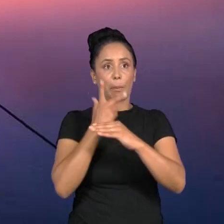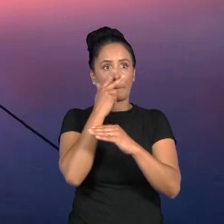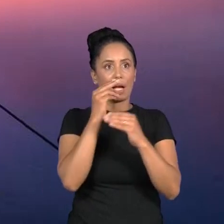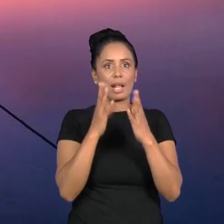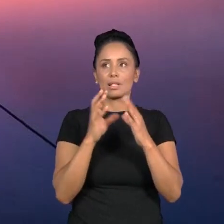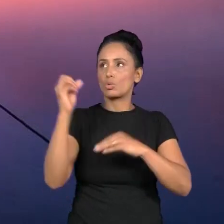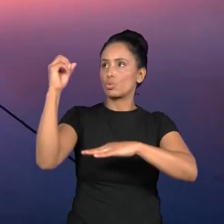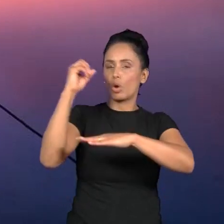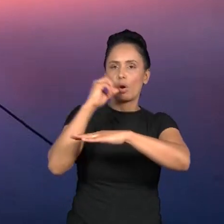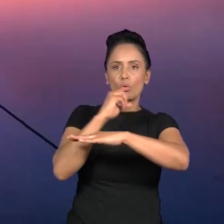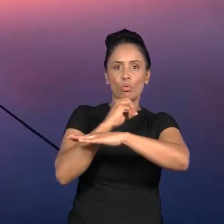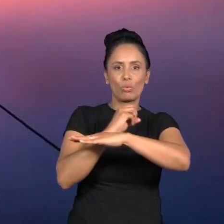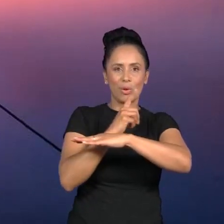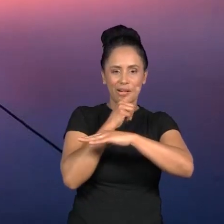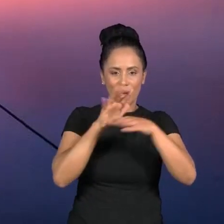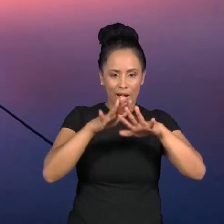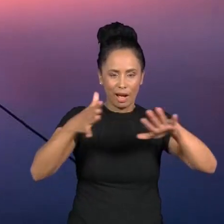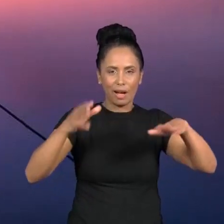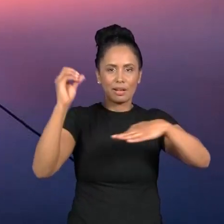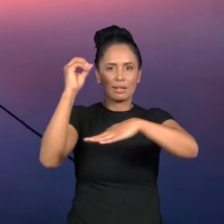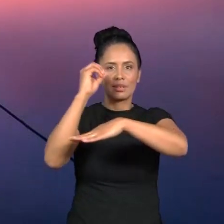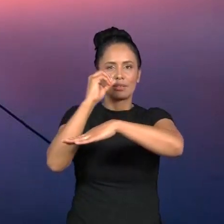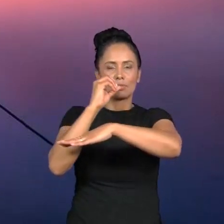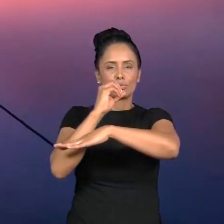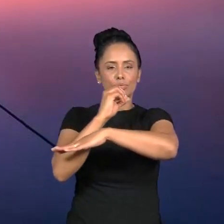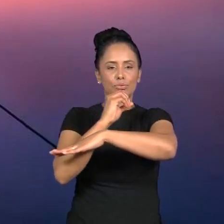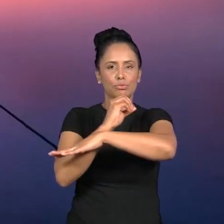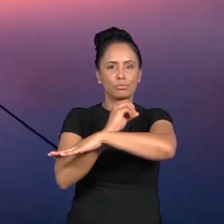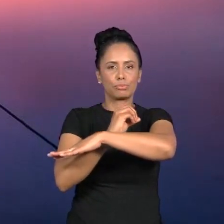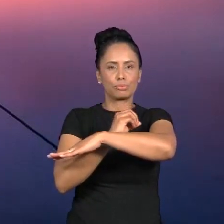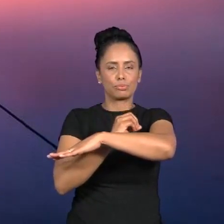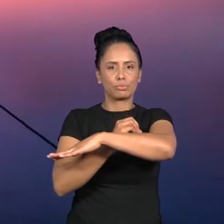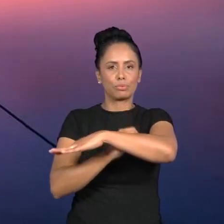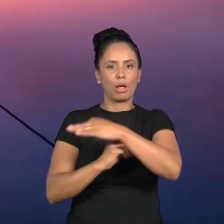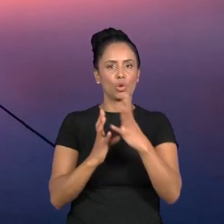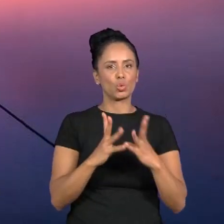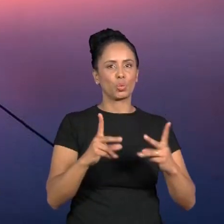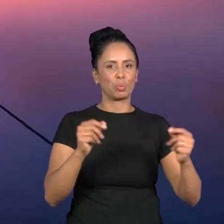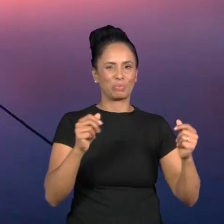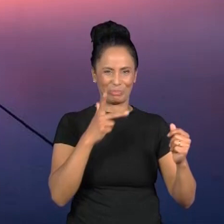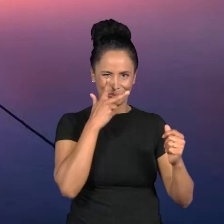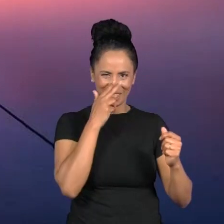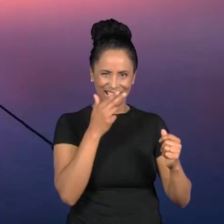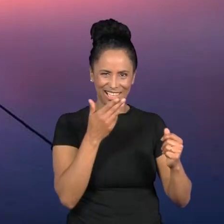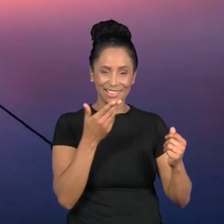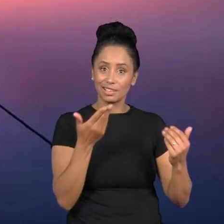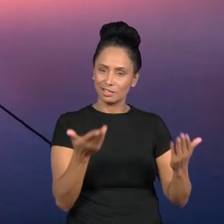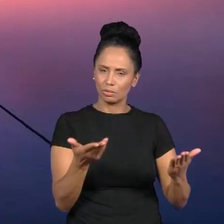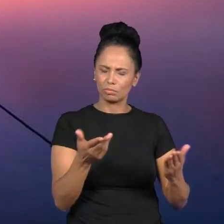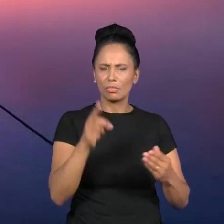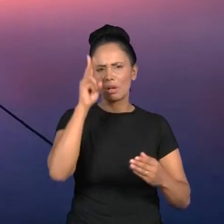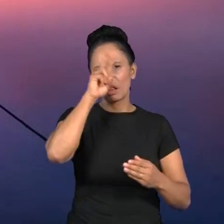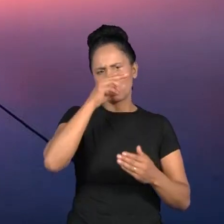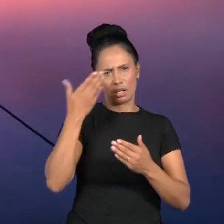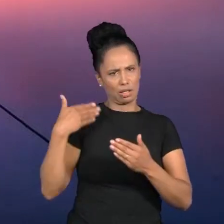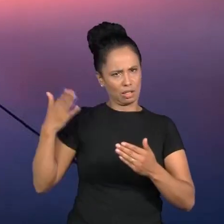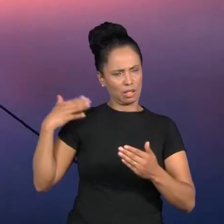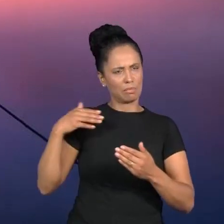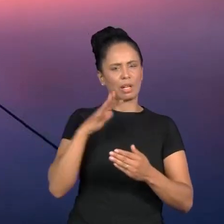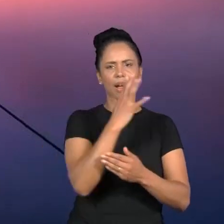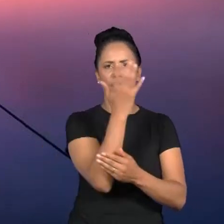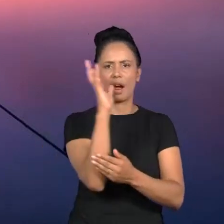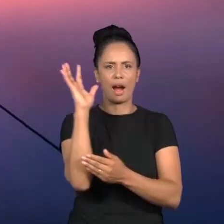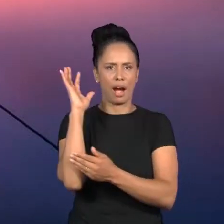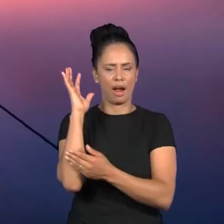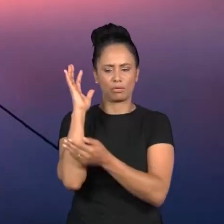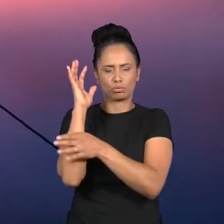Está mergulhando no mar. Isso mesmo, Pro. E você lembra aquela primeira imagem das árvores? Sim. Nós vimos o sol